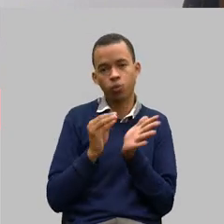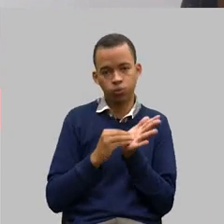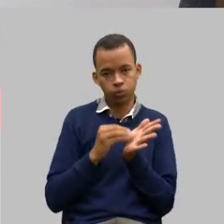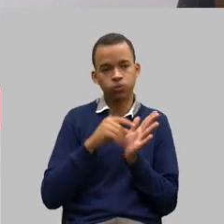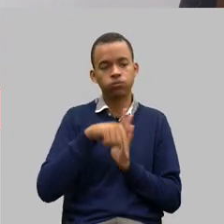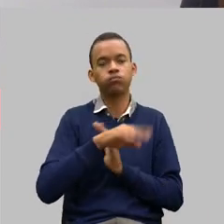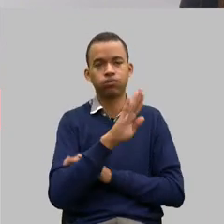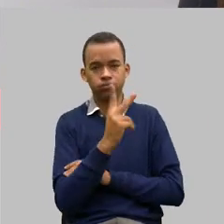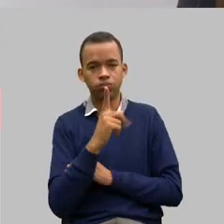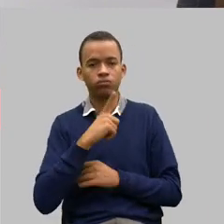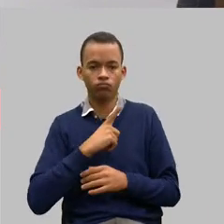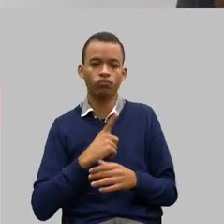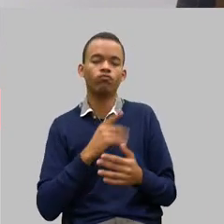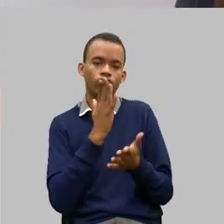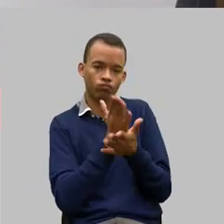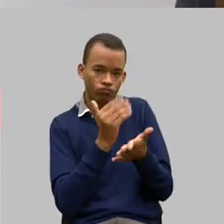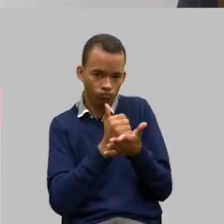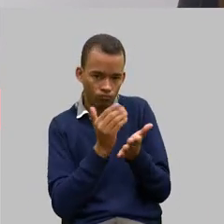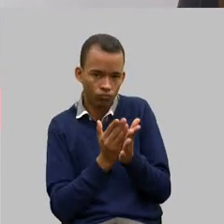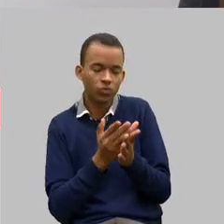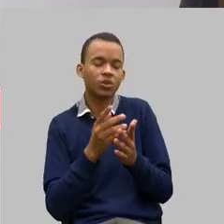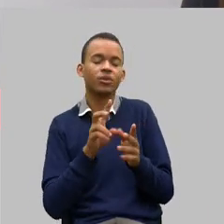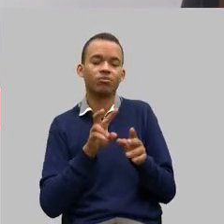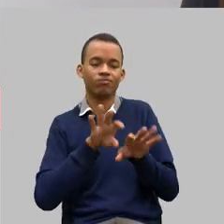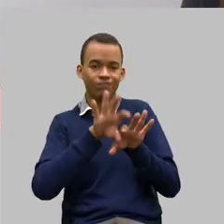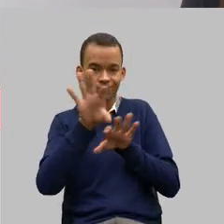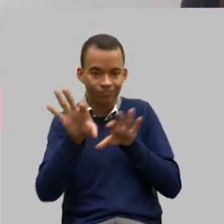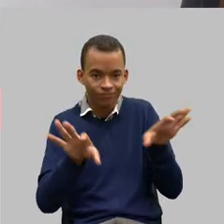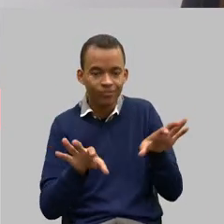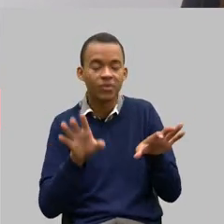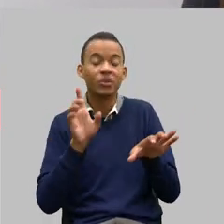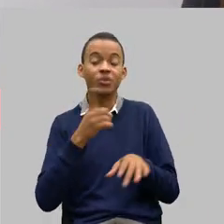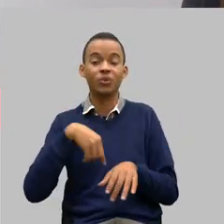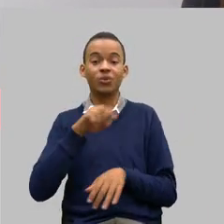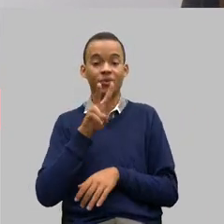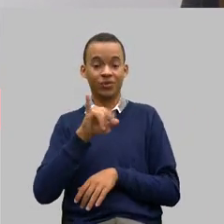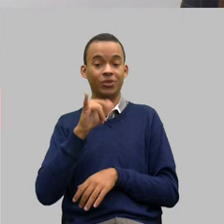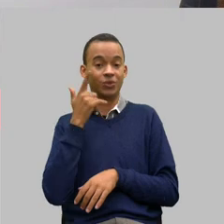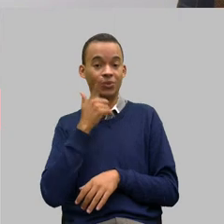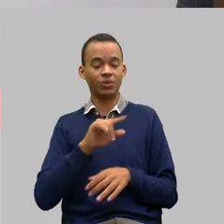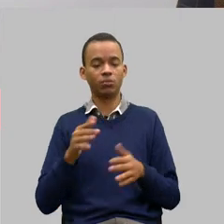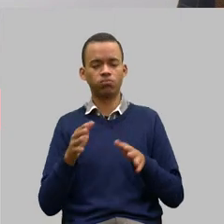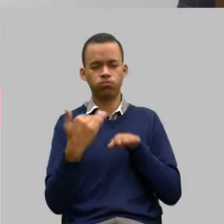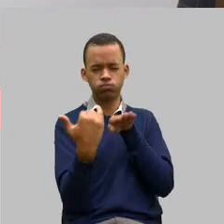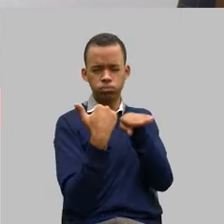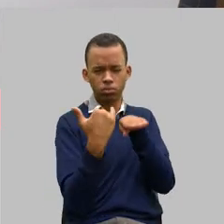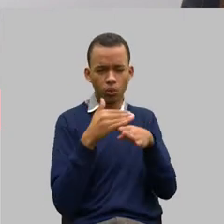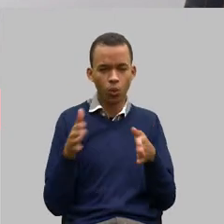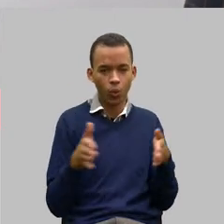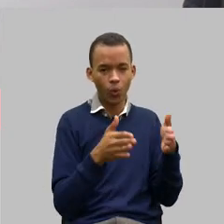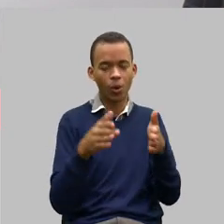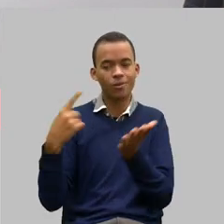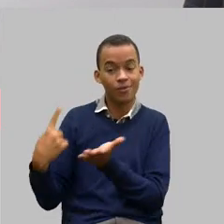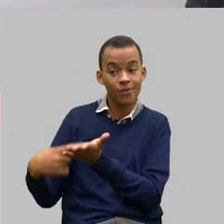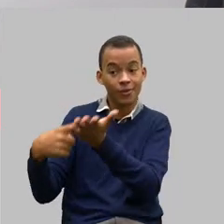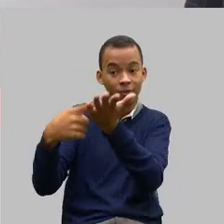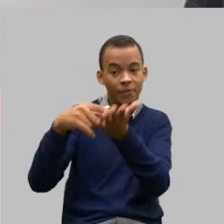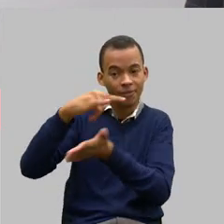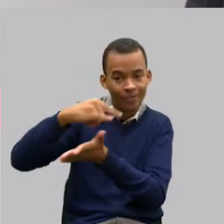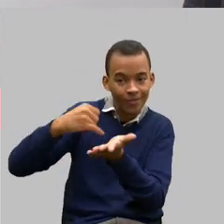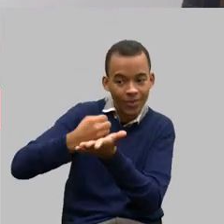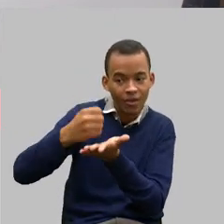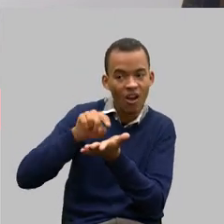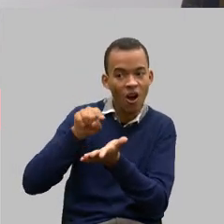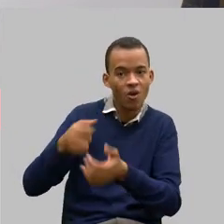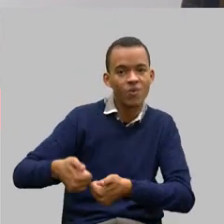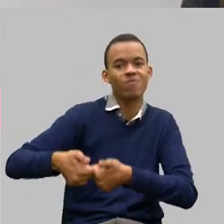complexidade da malha Então nós vamos ter toda da malha rodoviária do Estado coberta por contratos muito mais robustos e isso quer